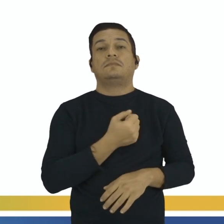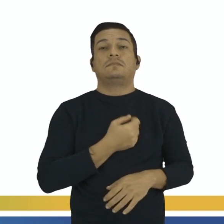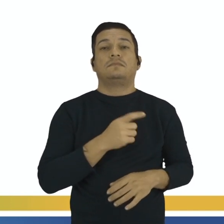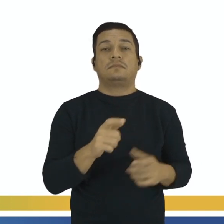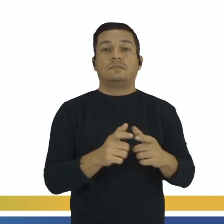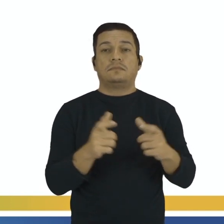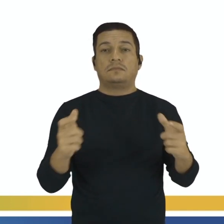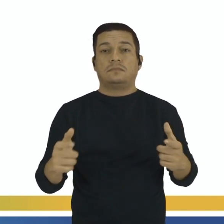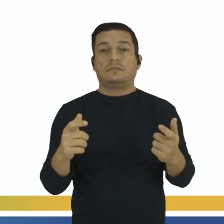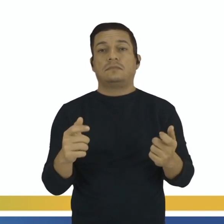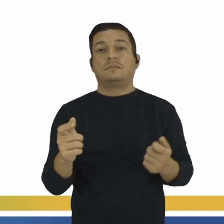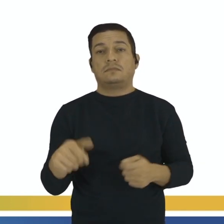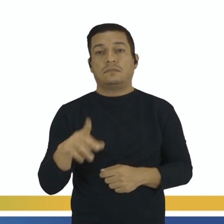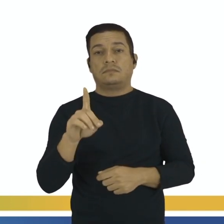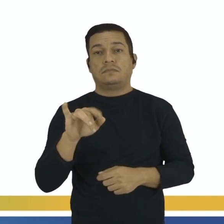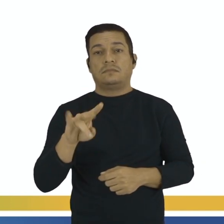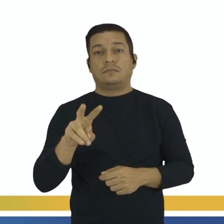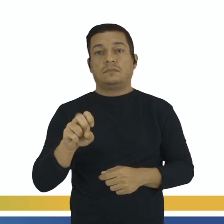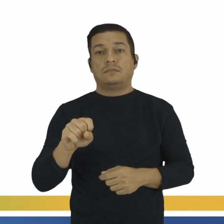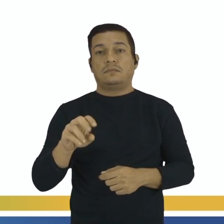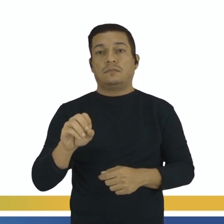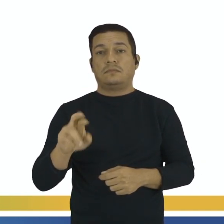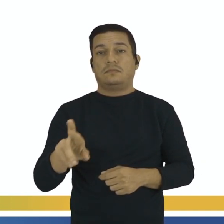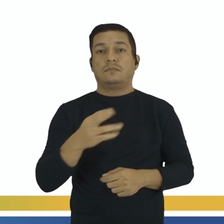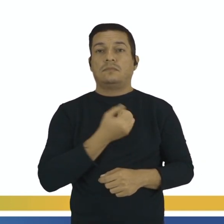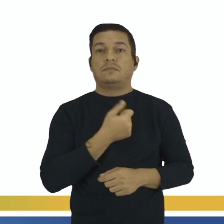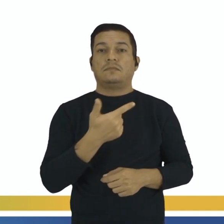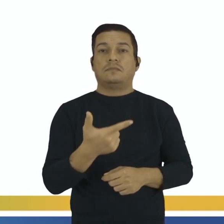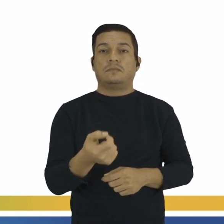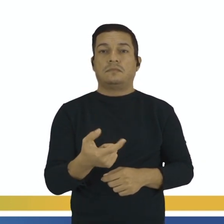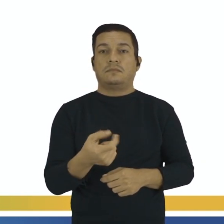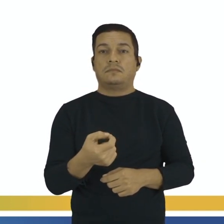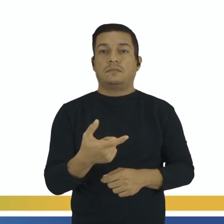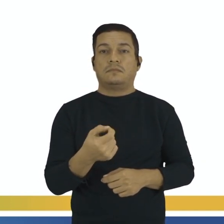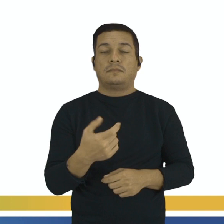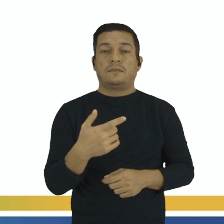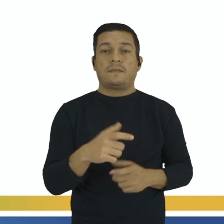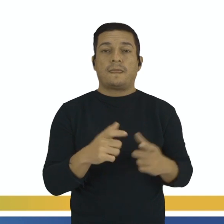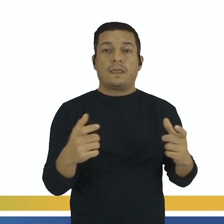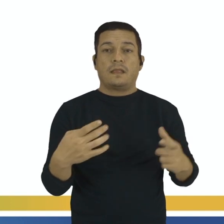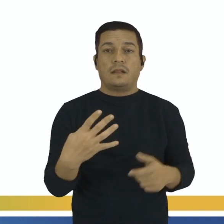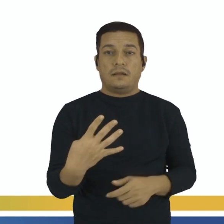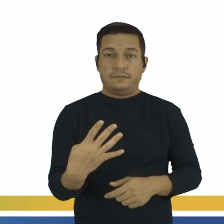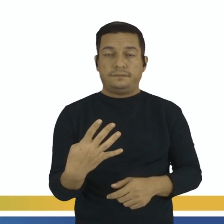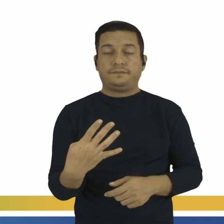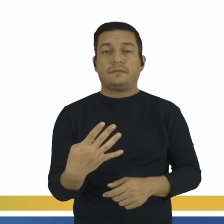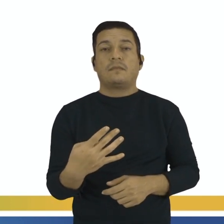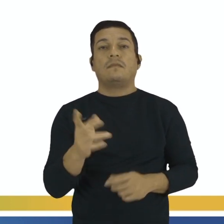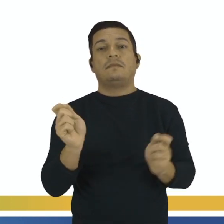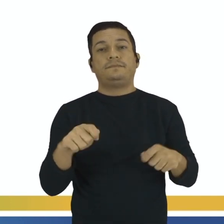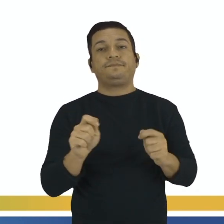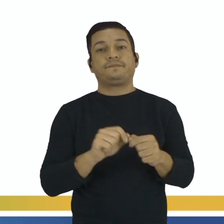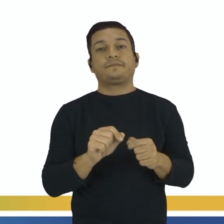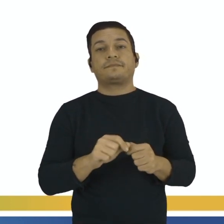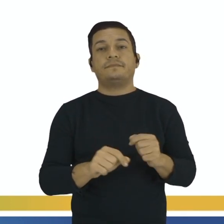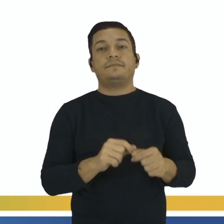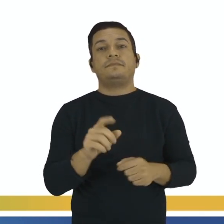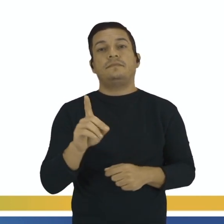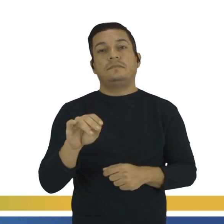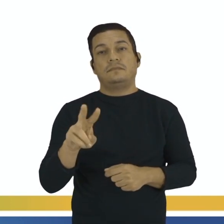que é maior que o nosso divisor, é o número 20, né, que ele é maior que 4, então já dá para você realizar essa